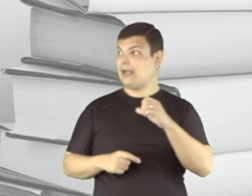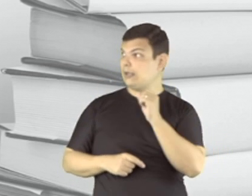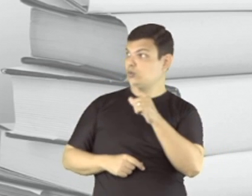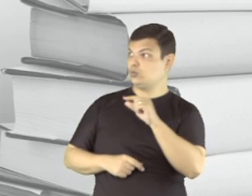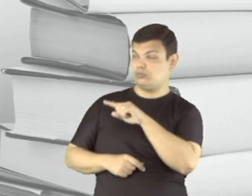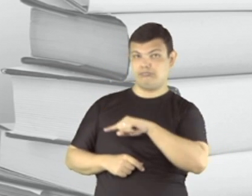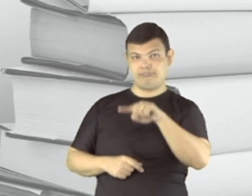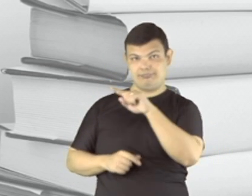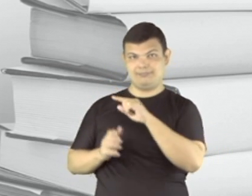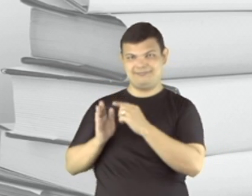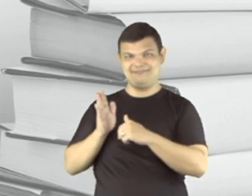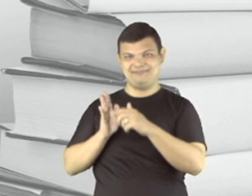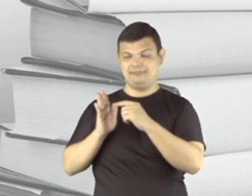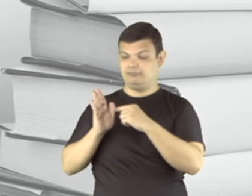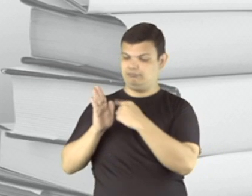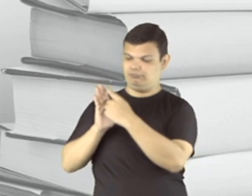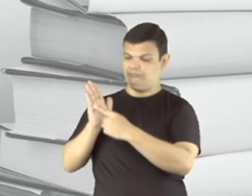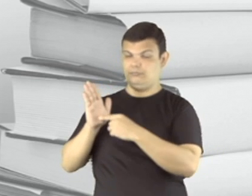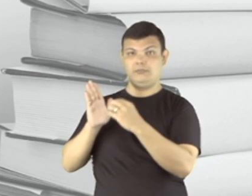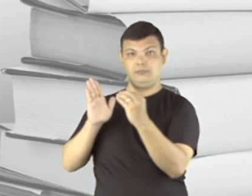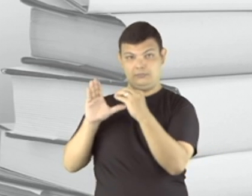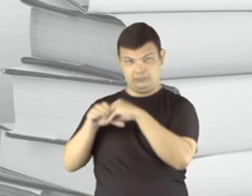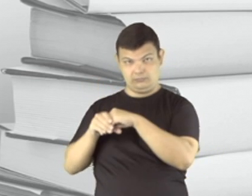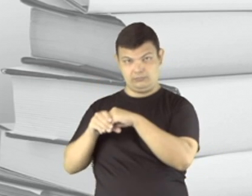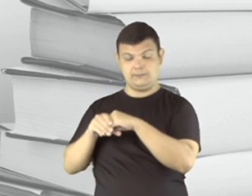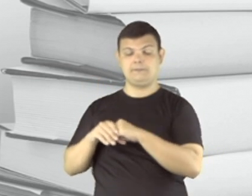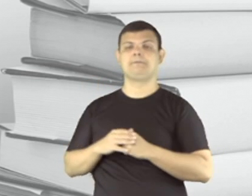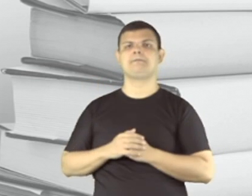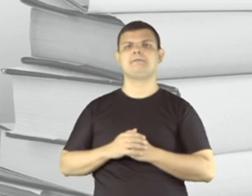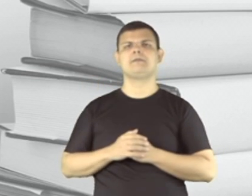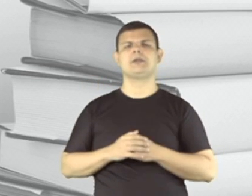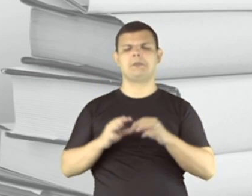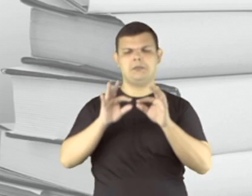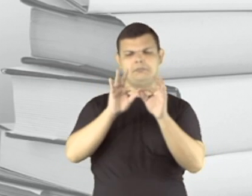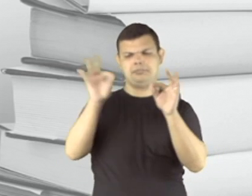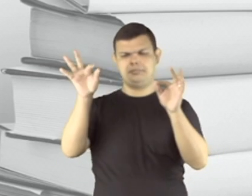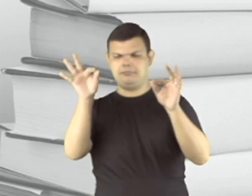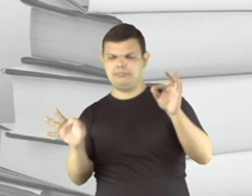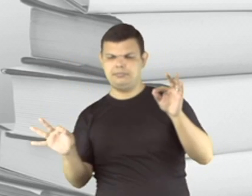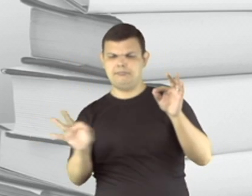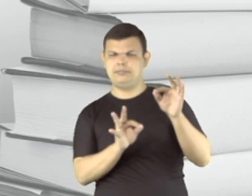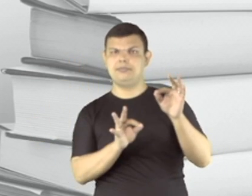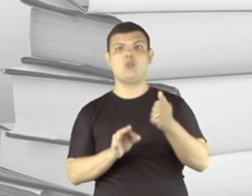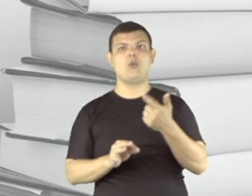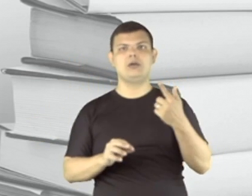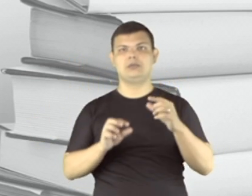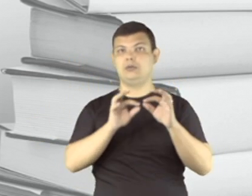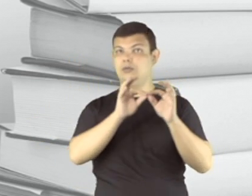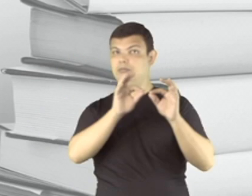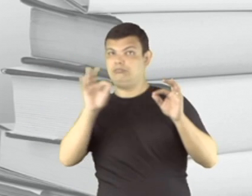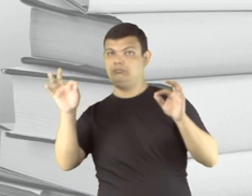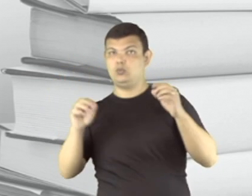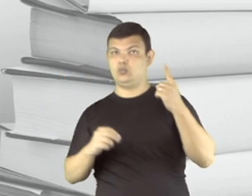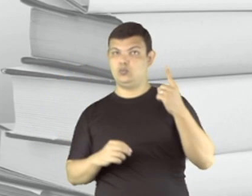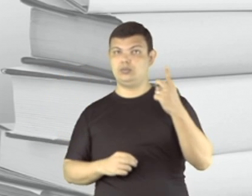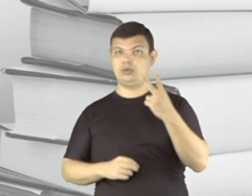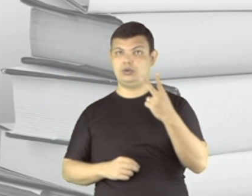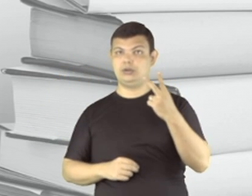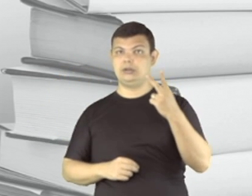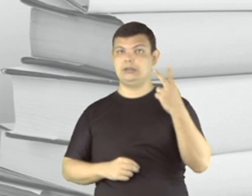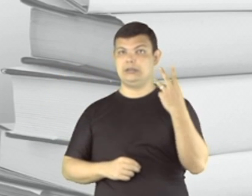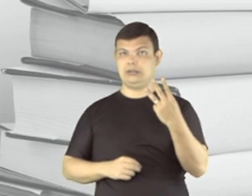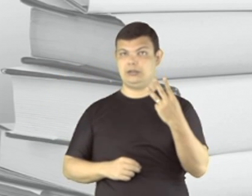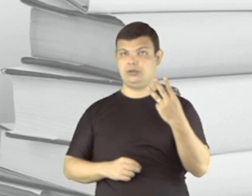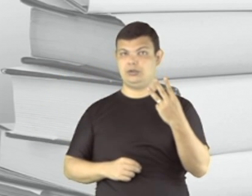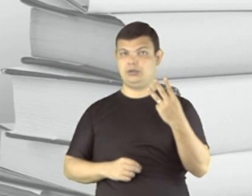metros quadrados seria a área dessa figura. Se eu quisesse o perímetro, aí eu teria que somar aqui, ó. 1,